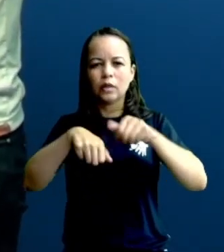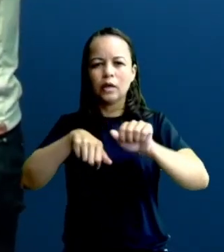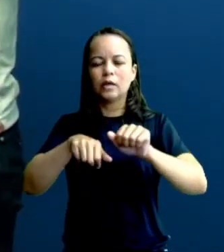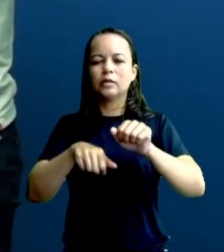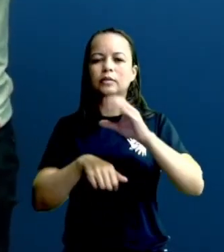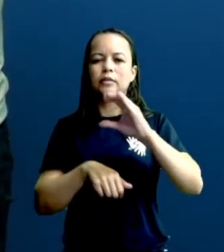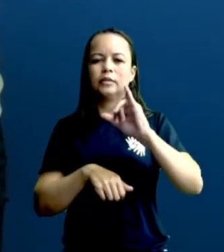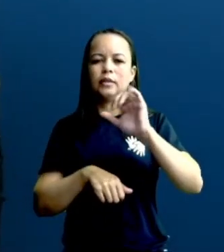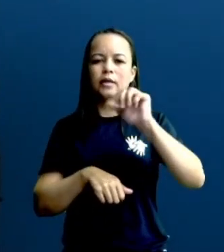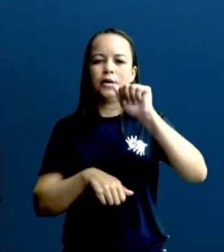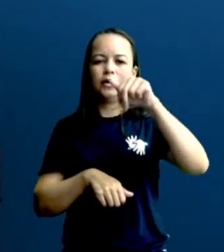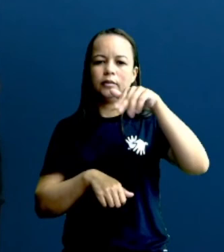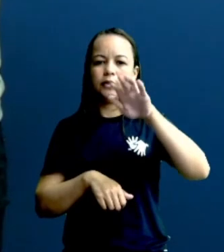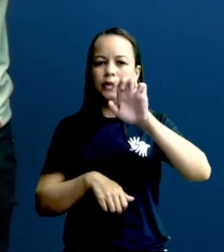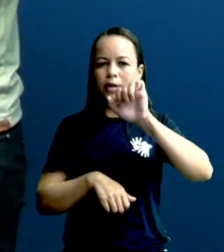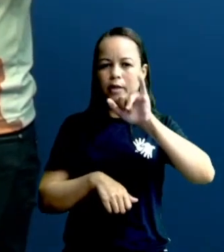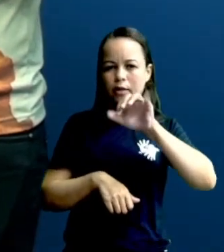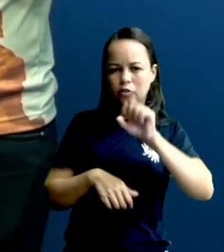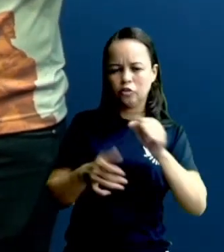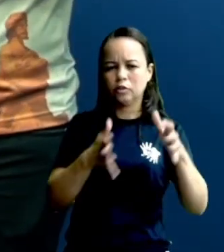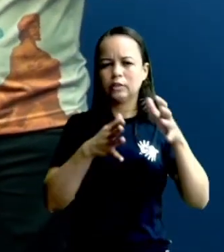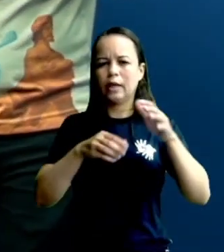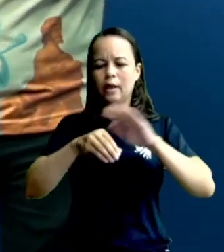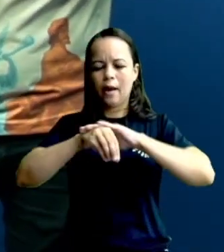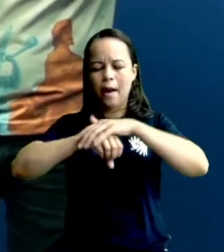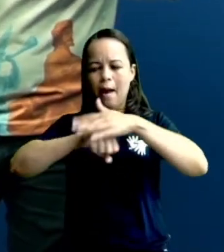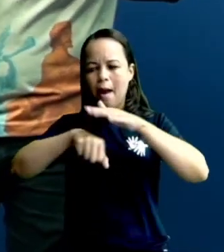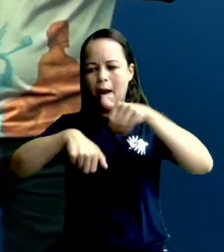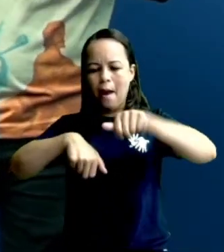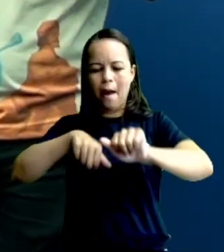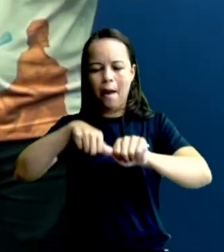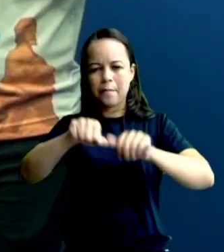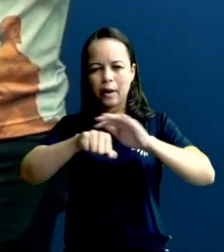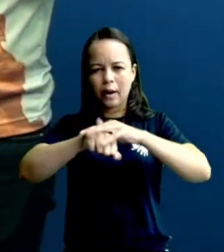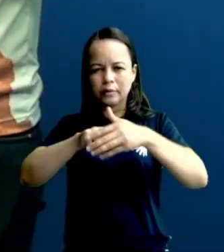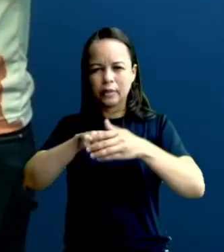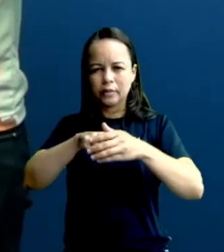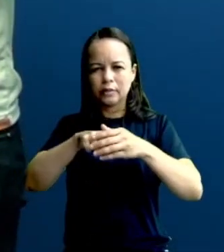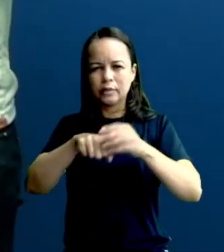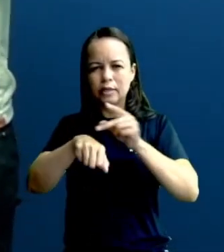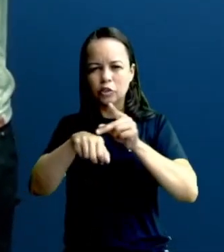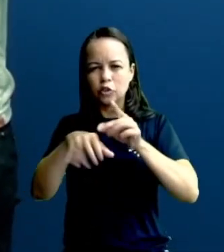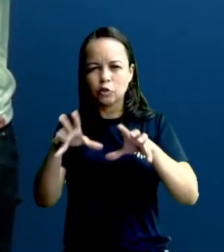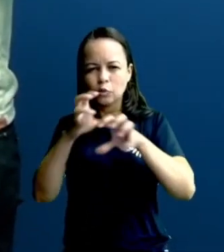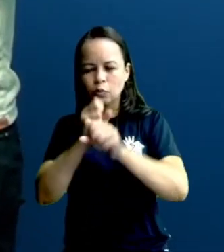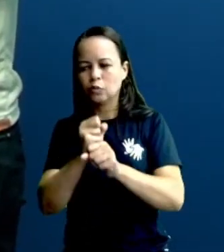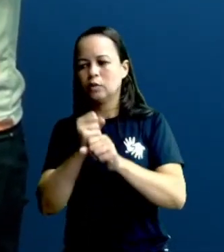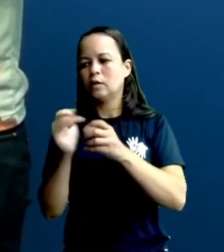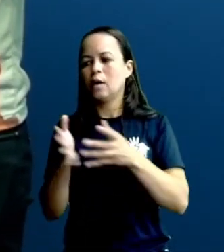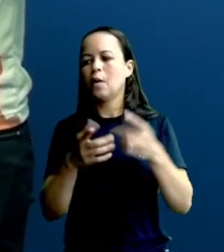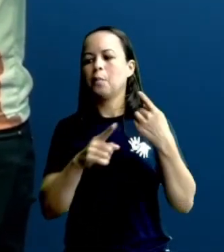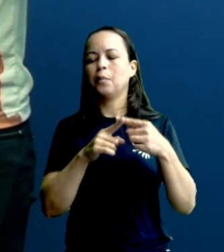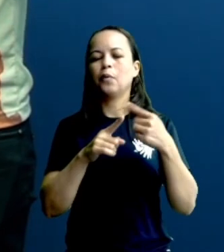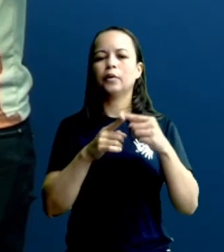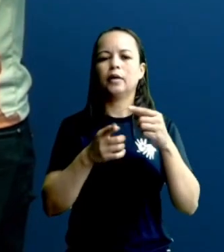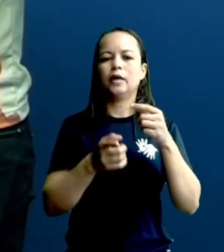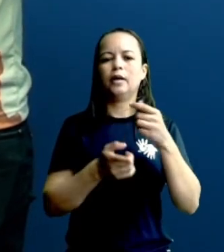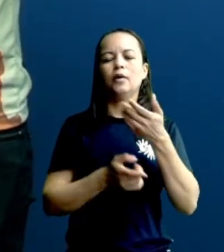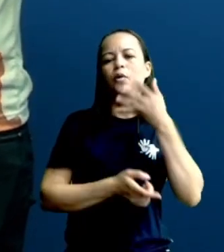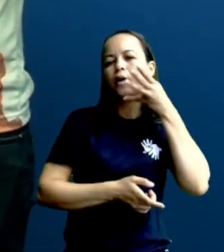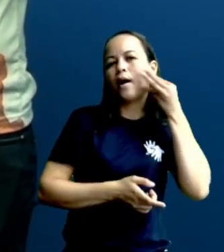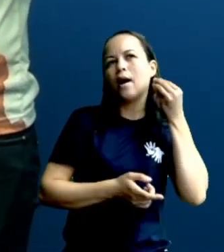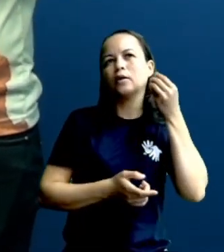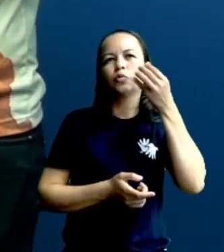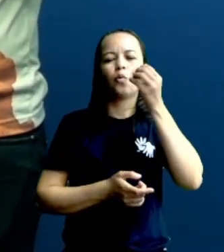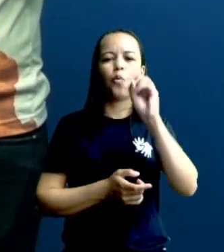os gatos siameses têm as pontas das patas escuras? Ou ainda, por que será que existem gatos ou pessoas